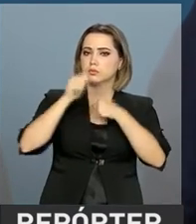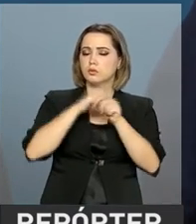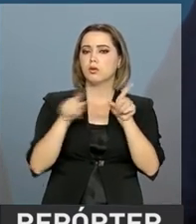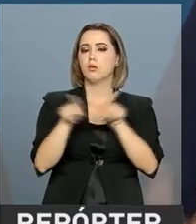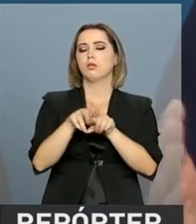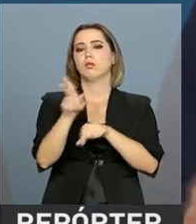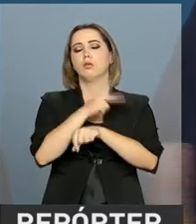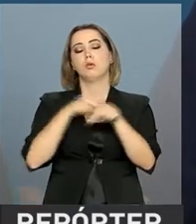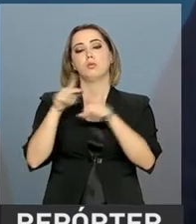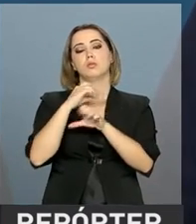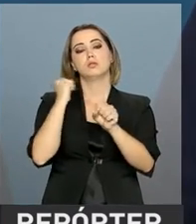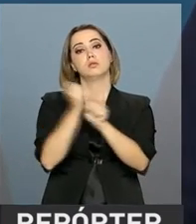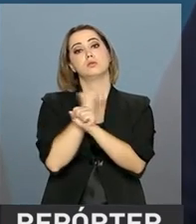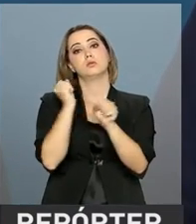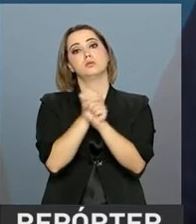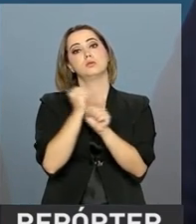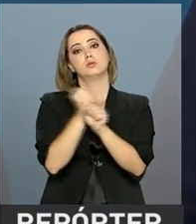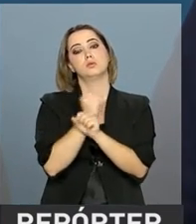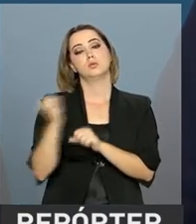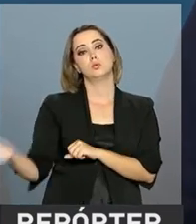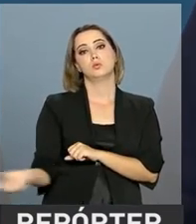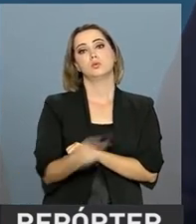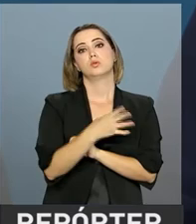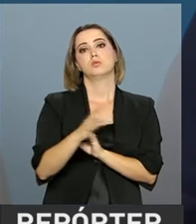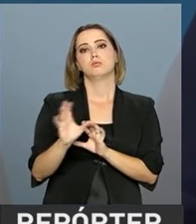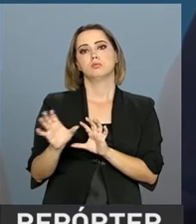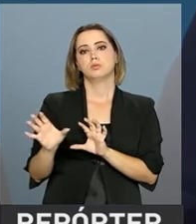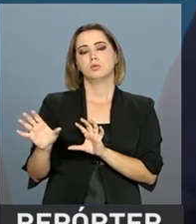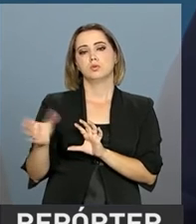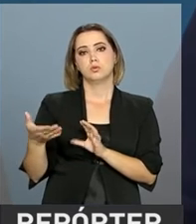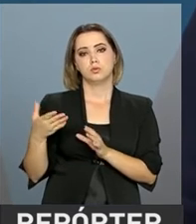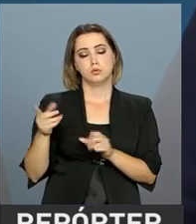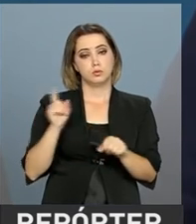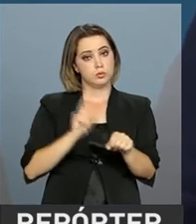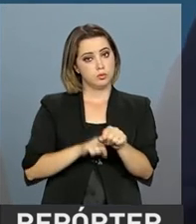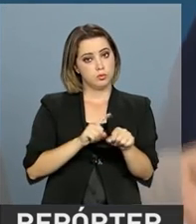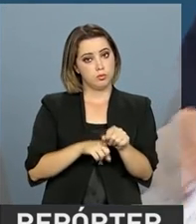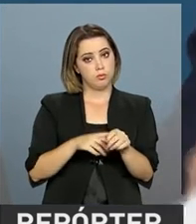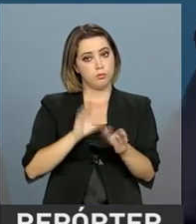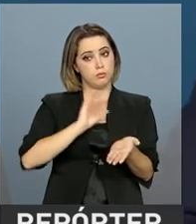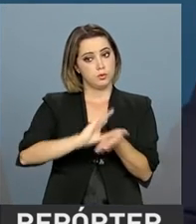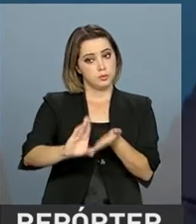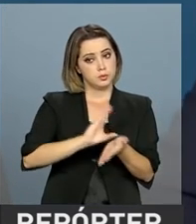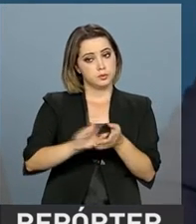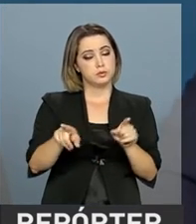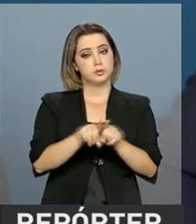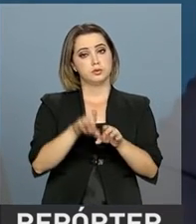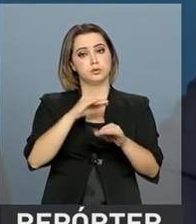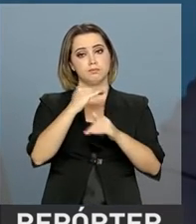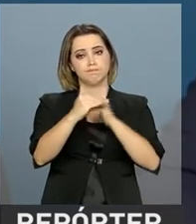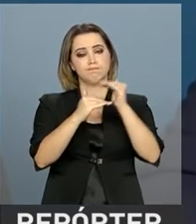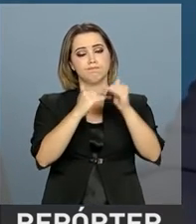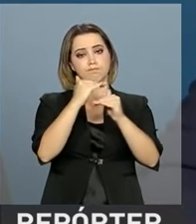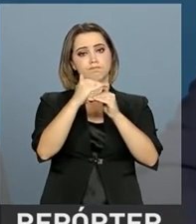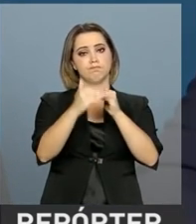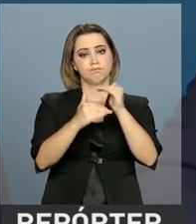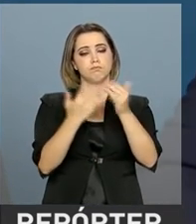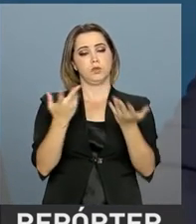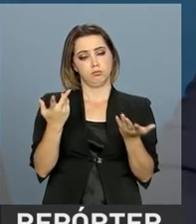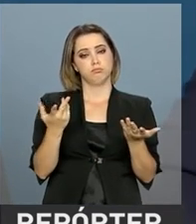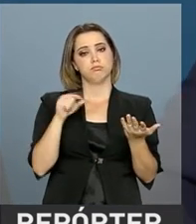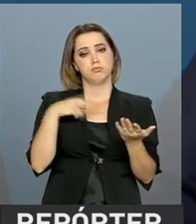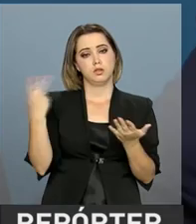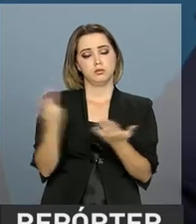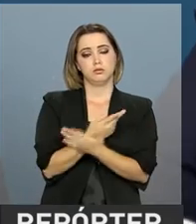portanto construindo o caminho para um novo ciclo de investimento e de crescimento que deve